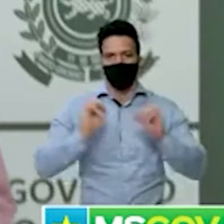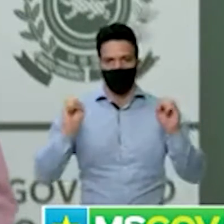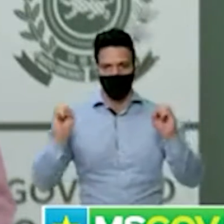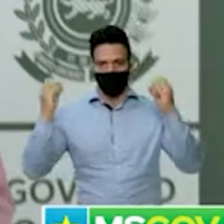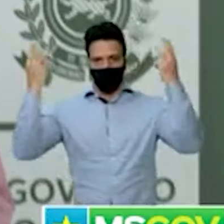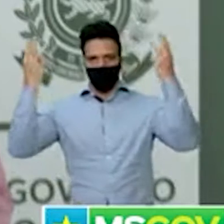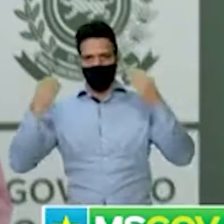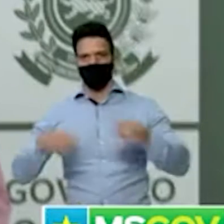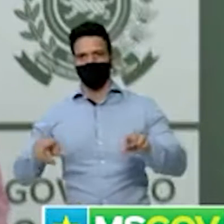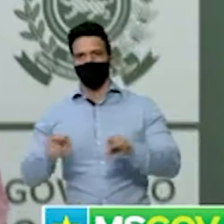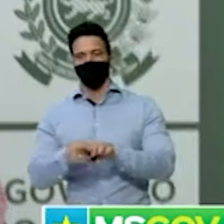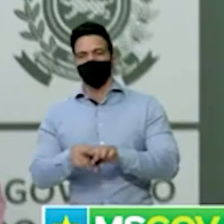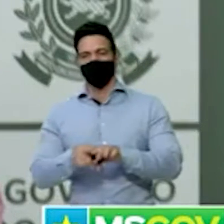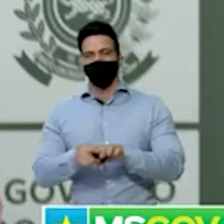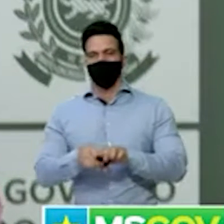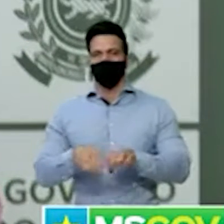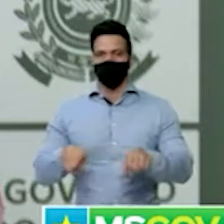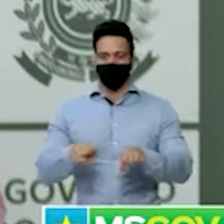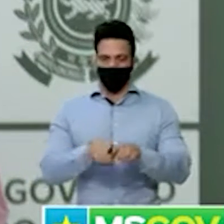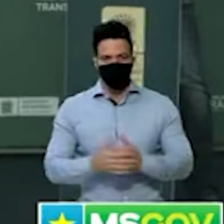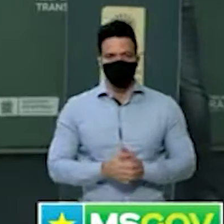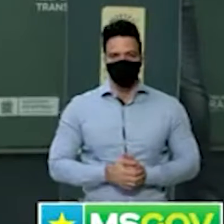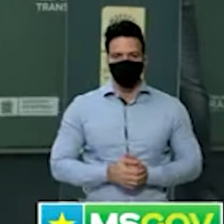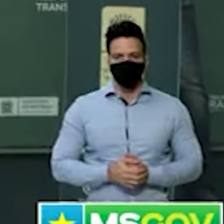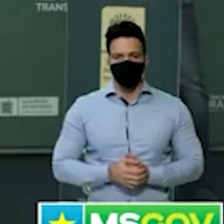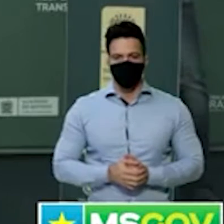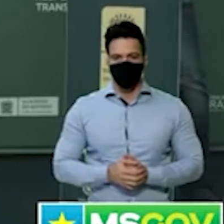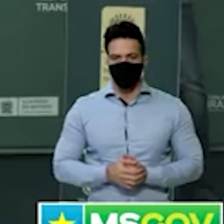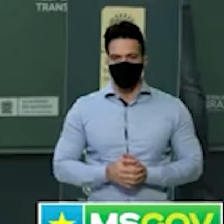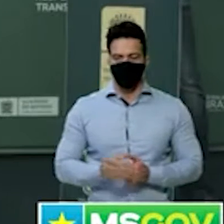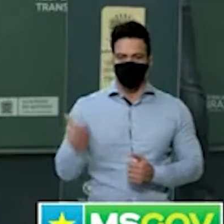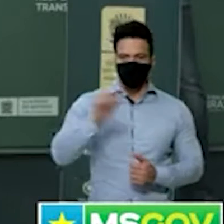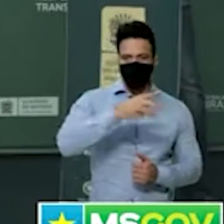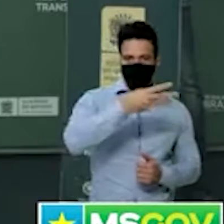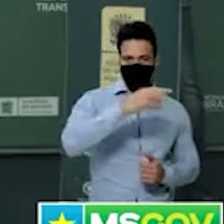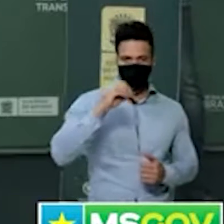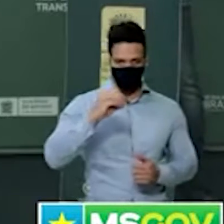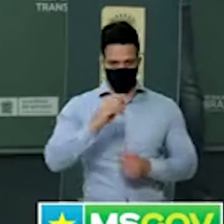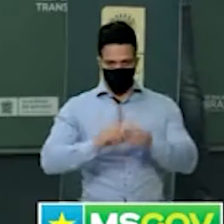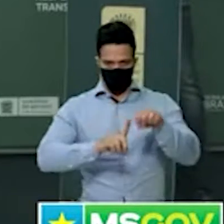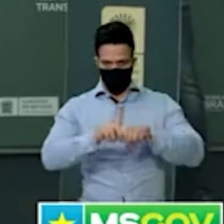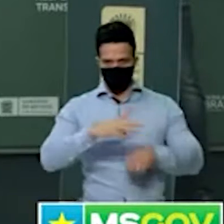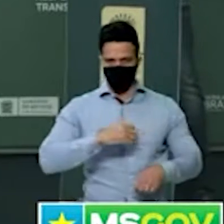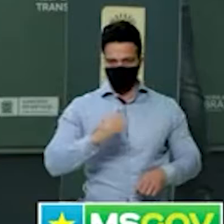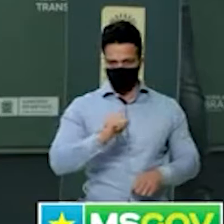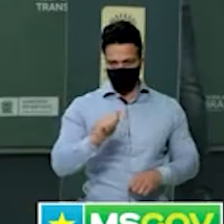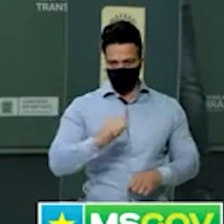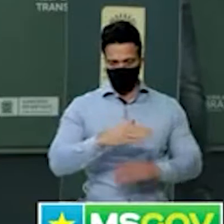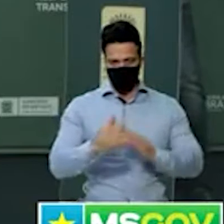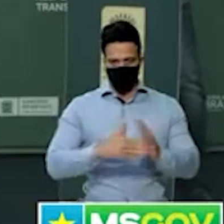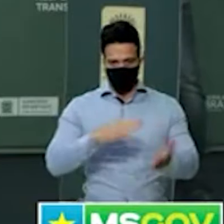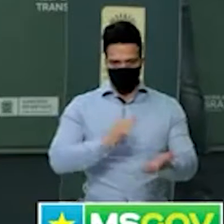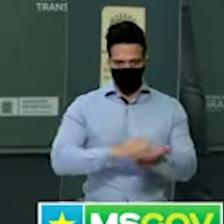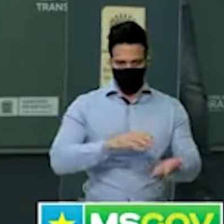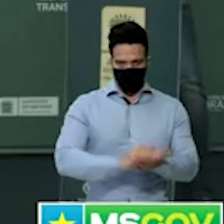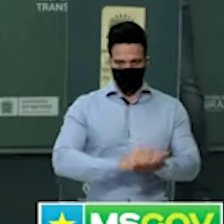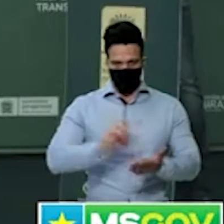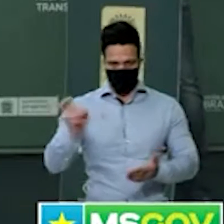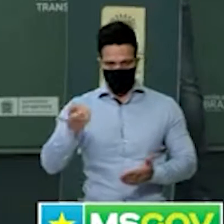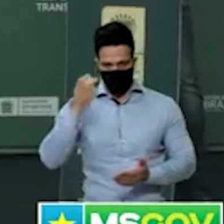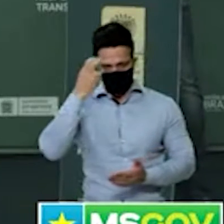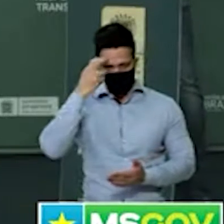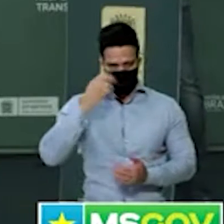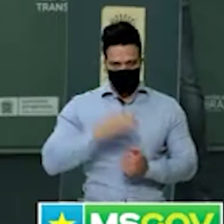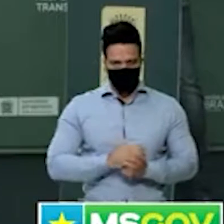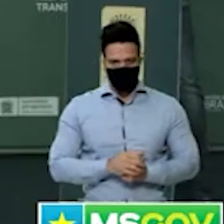abertas as inscrições para auxílio emergencial da cultura do dia três de agosto Nós demos início às inscrições ao trabalhadores da cultura para ter